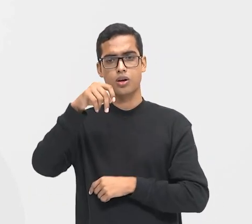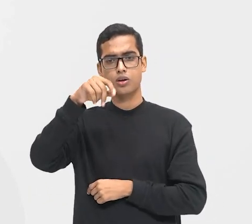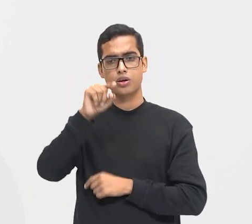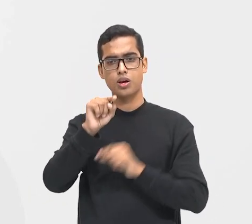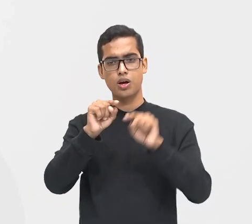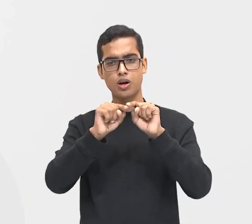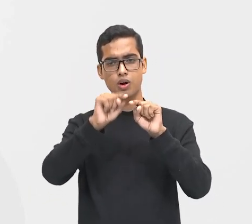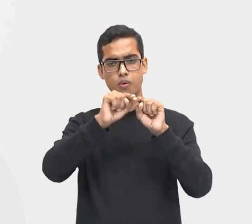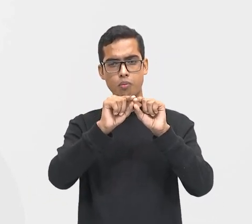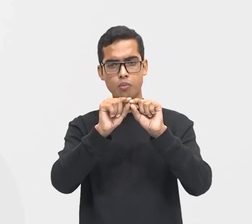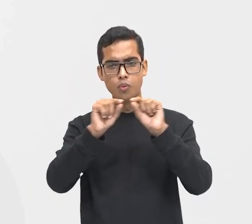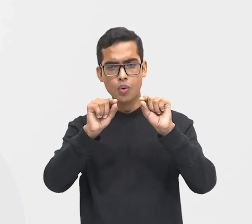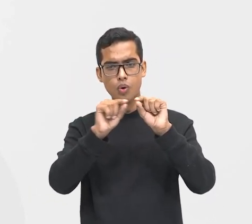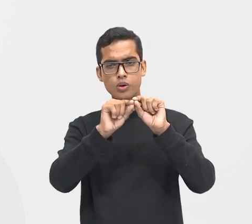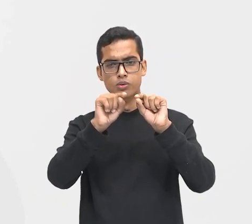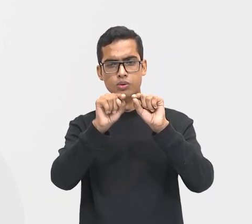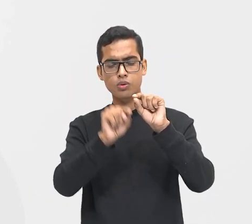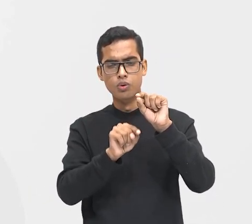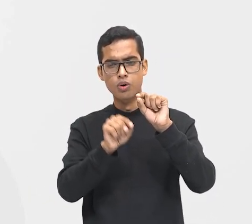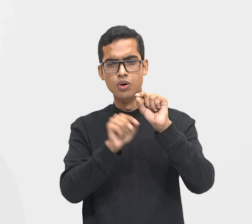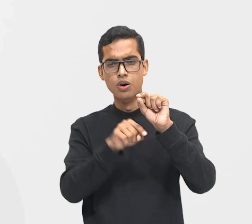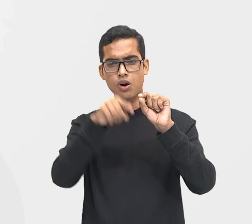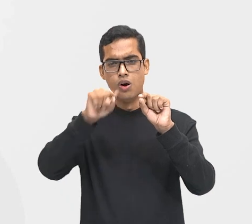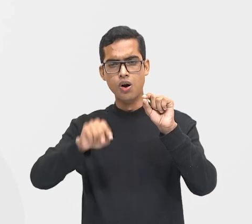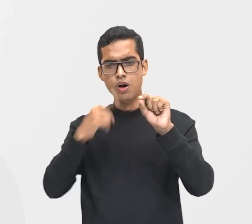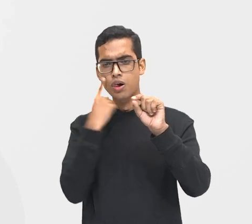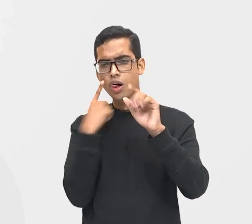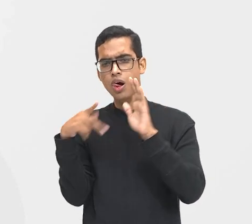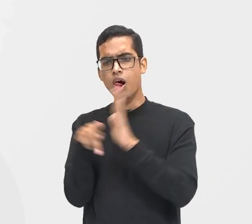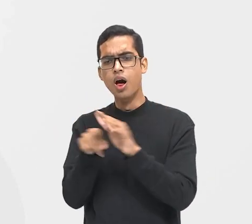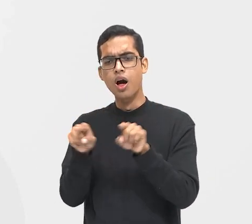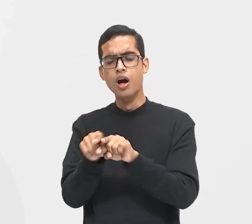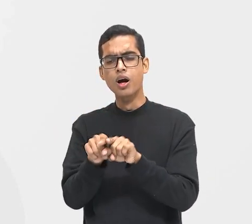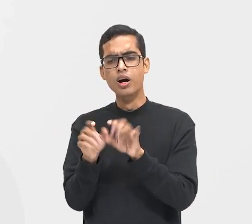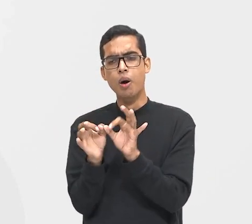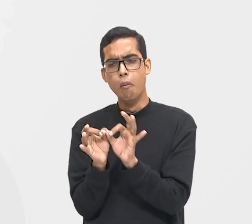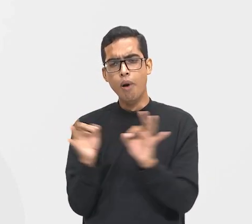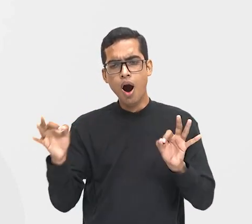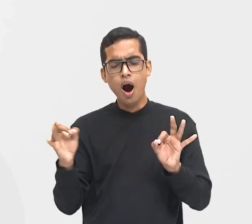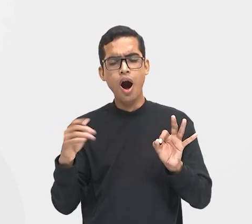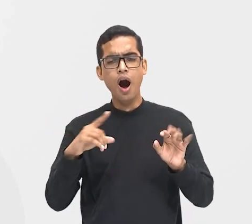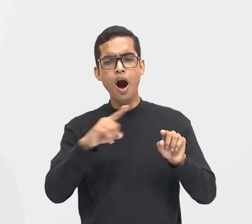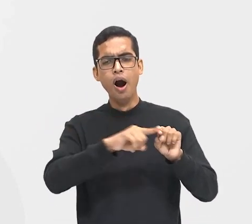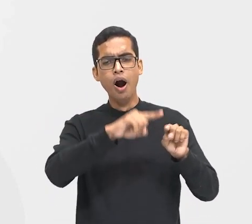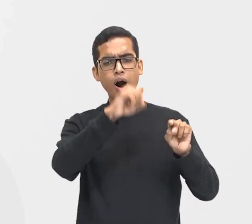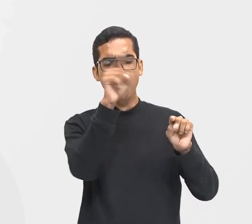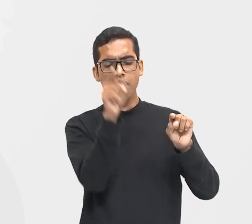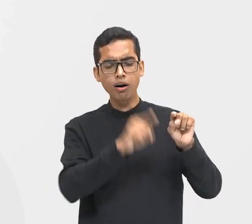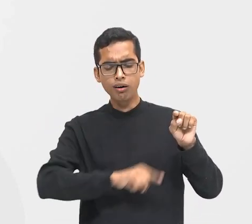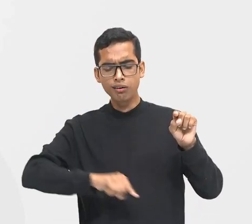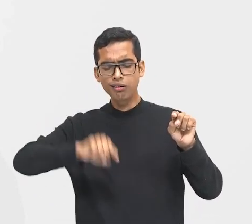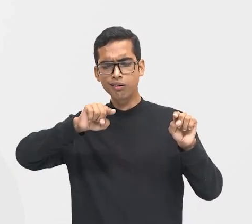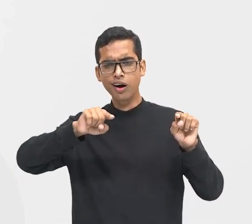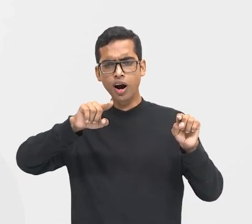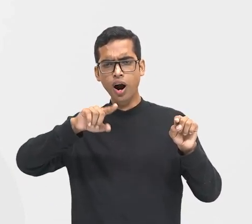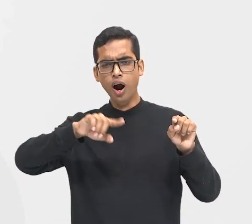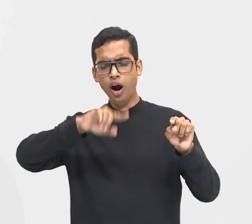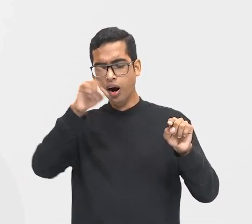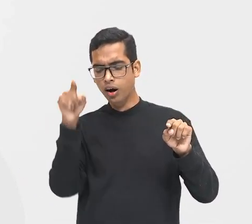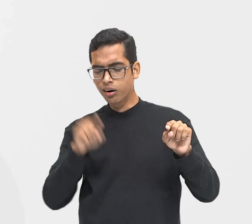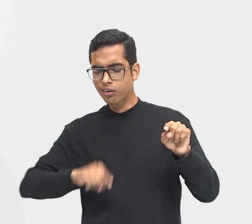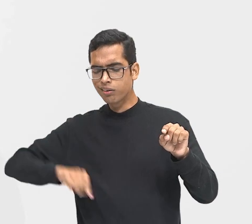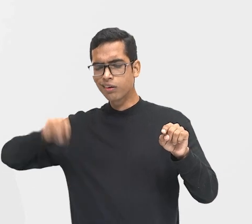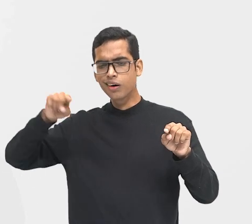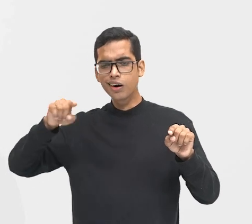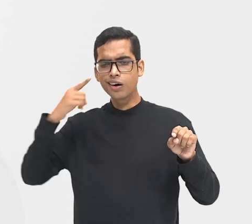duas cristas sucessivas. Então, dessa forma, a gente consegue observar essa característica da onda que está relacionada com o comprimento. Temos